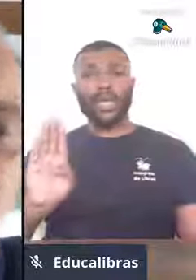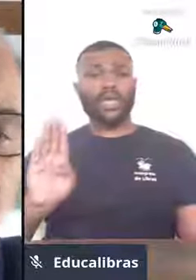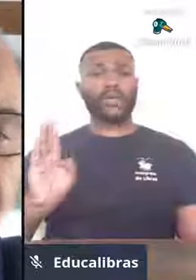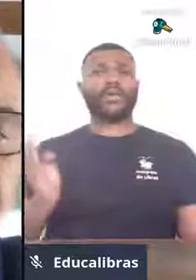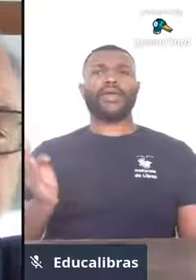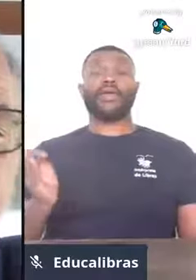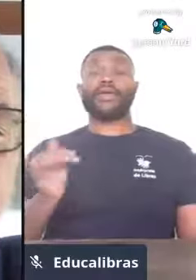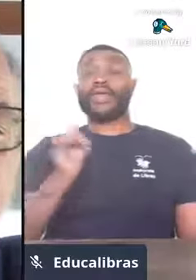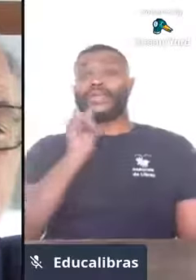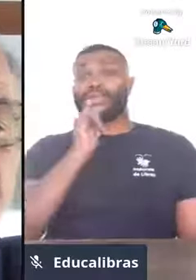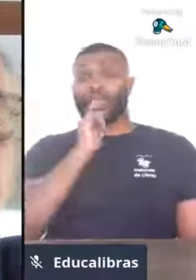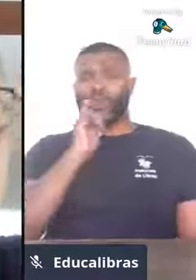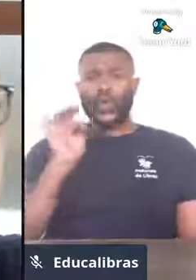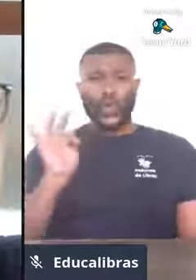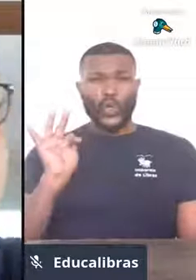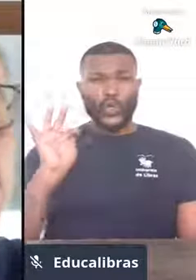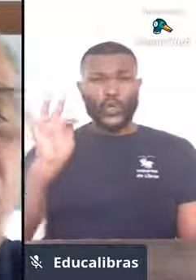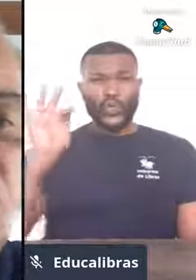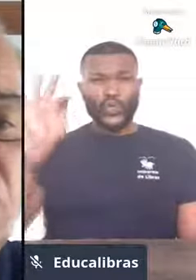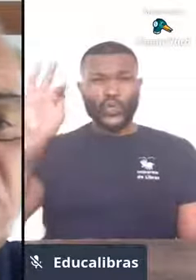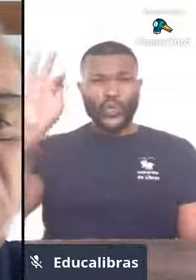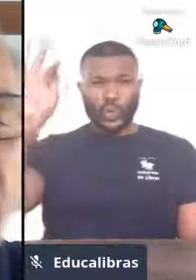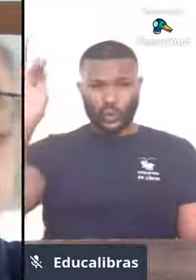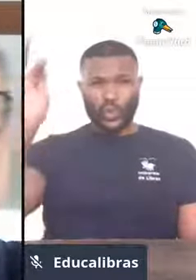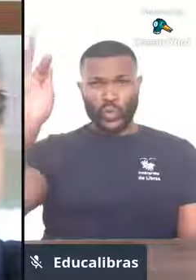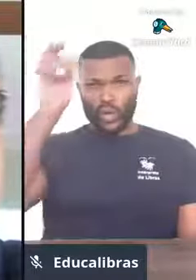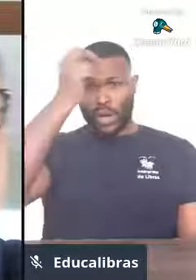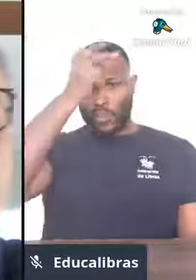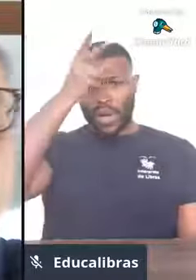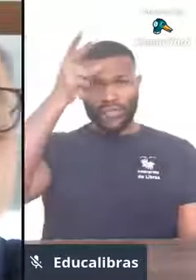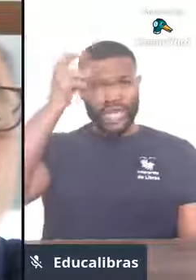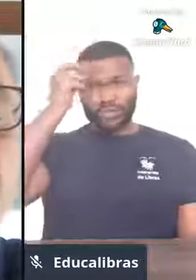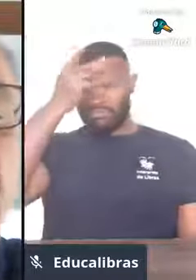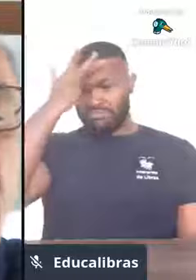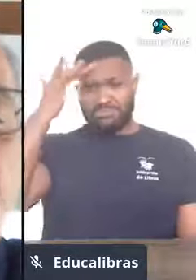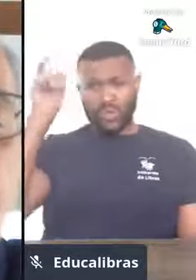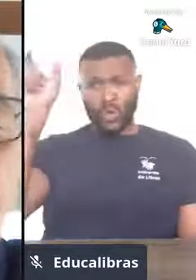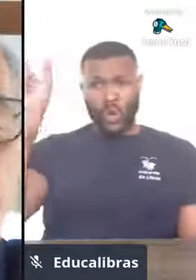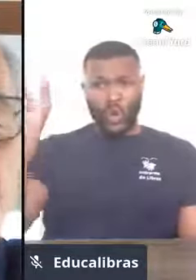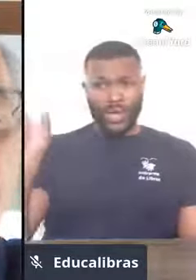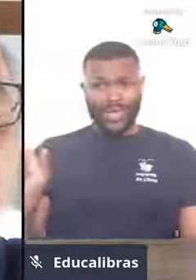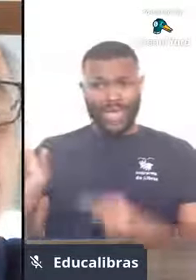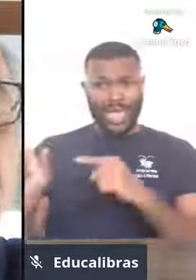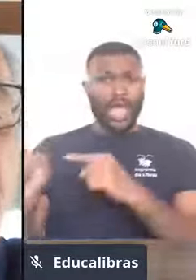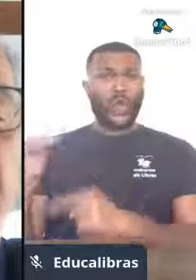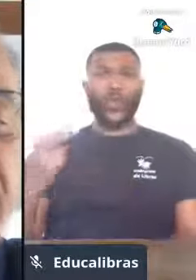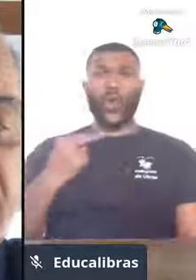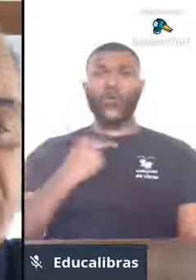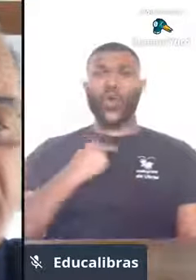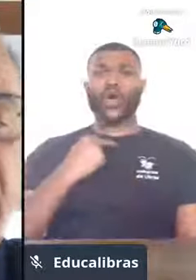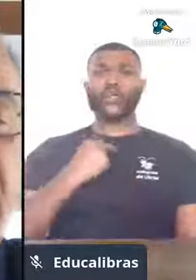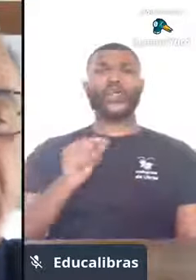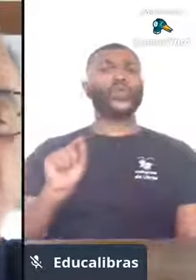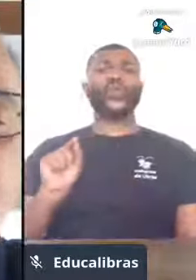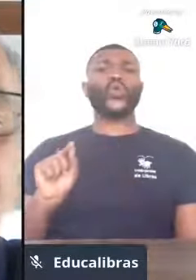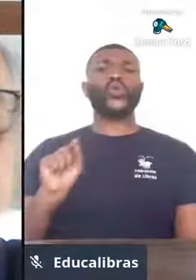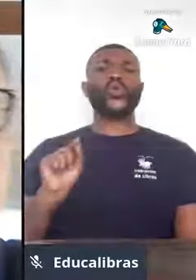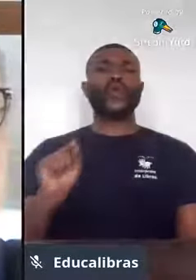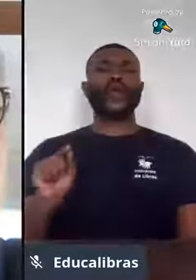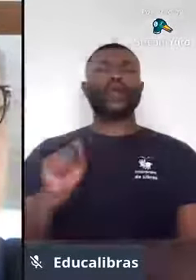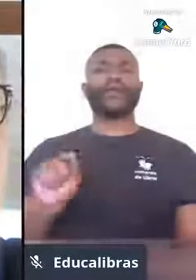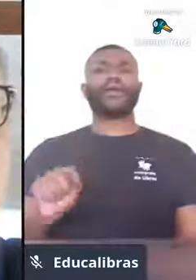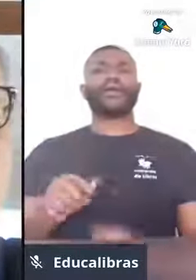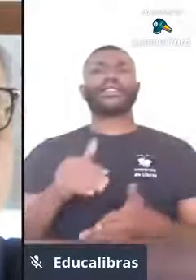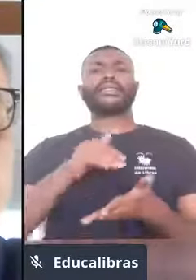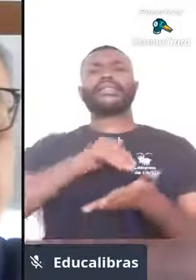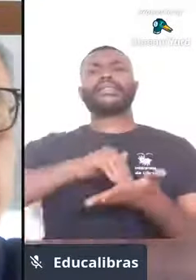direito. O futuro prefeito, seja ele quem for, não tem o direito de lotear essa secretaria, ou seja,